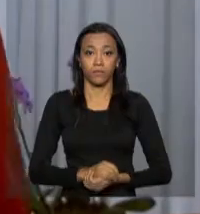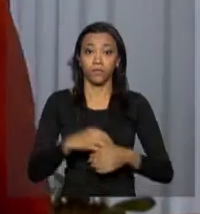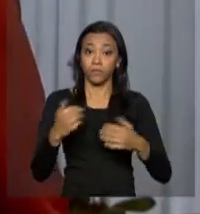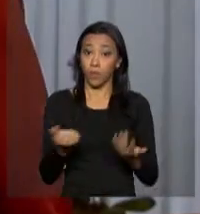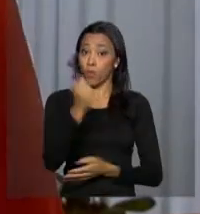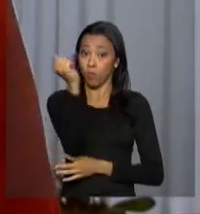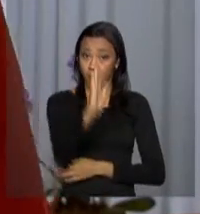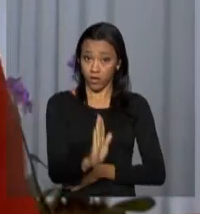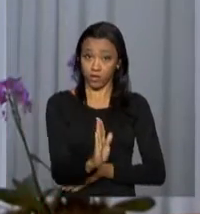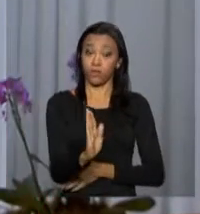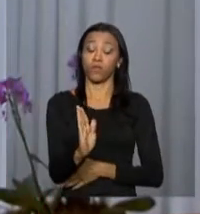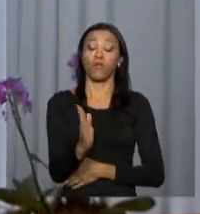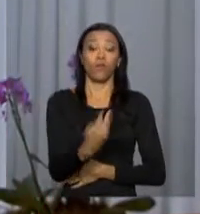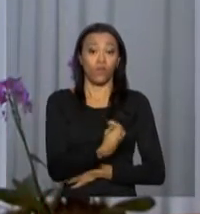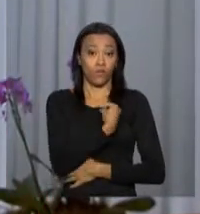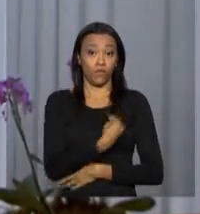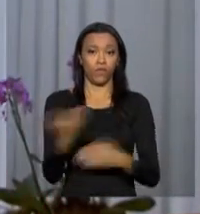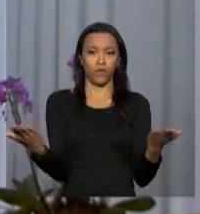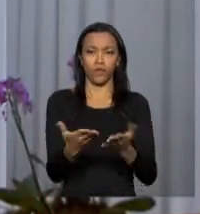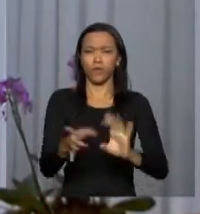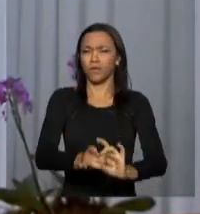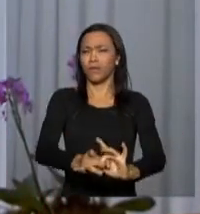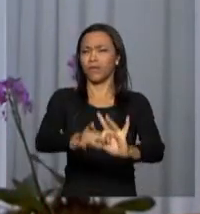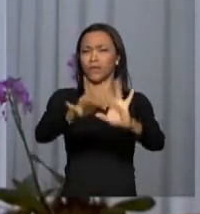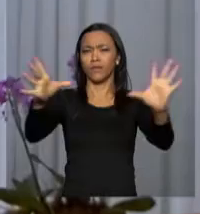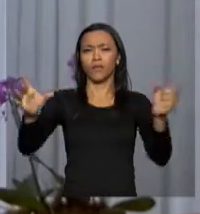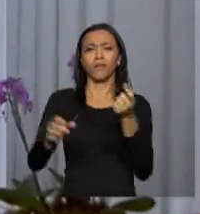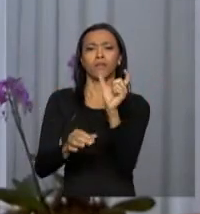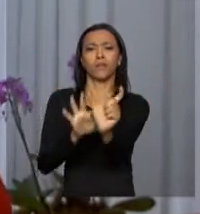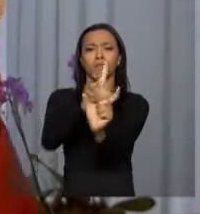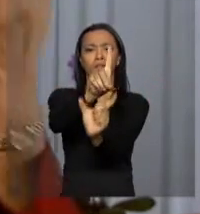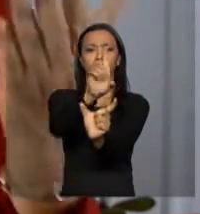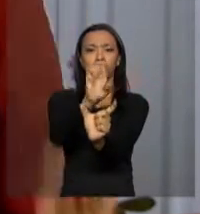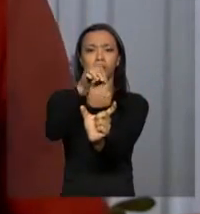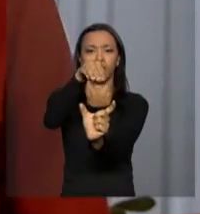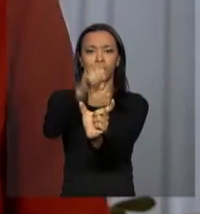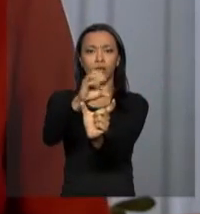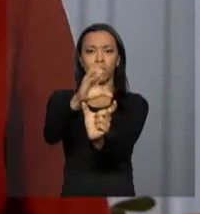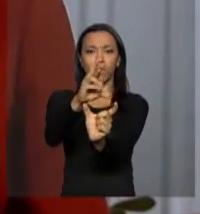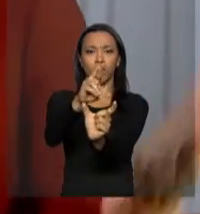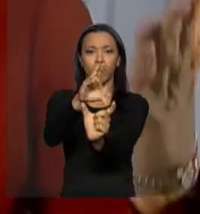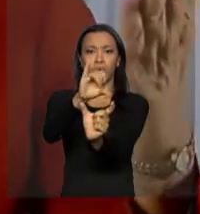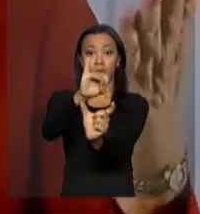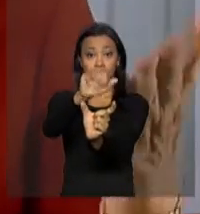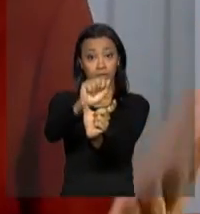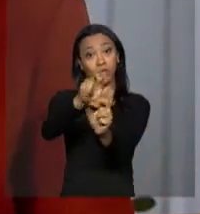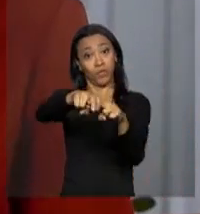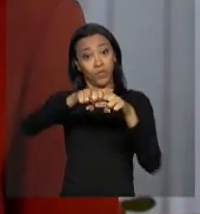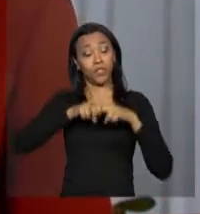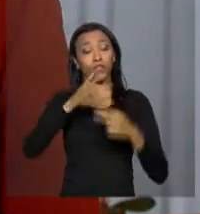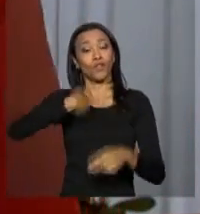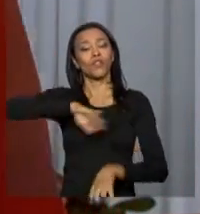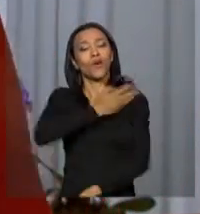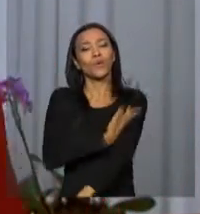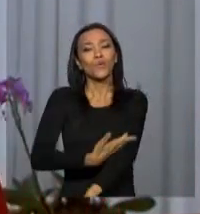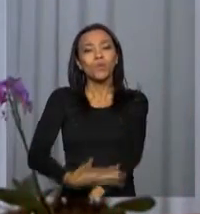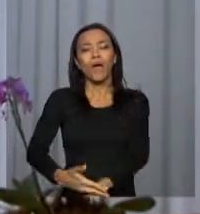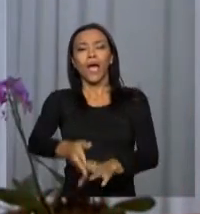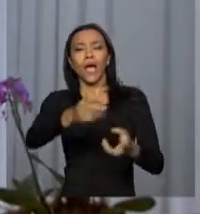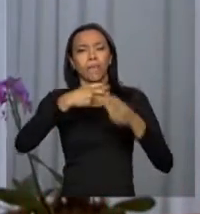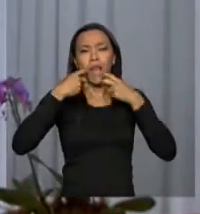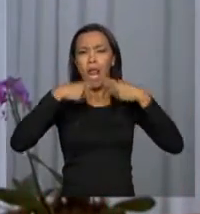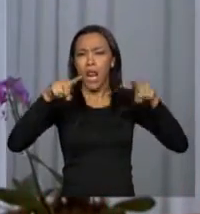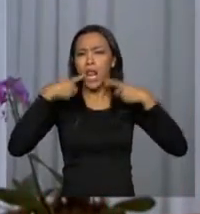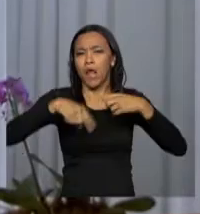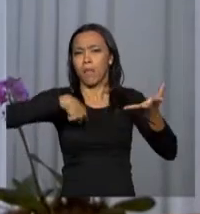O Brasil vive hoje em plena democracia. Por isso, temos de nos acostumar às vozes das ruas, aos